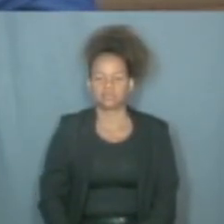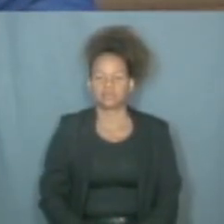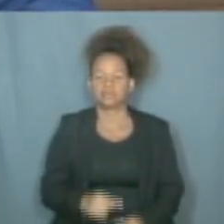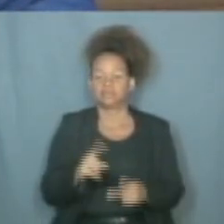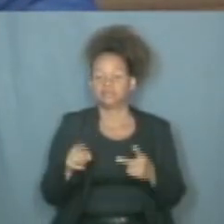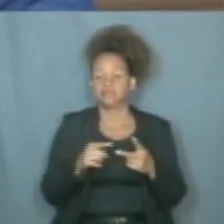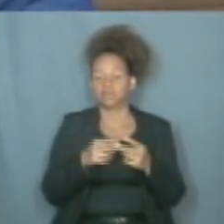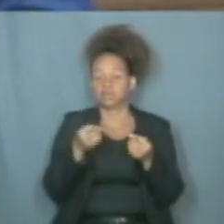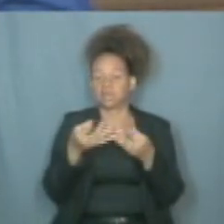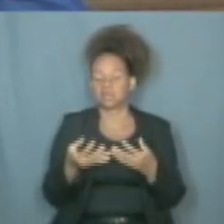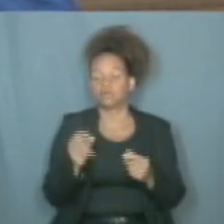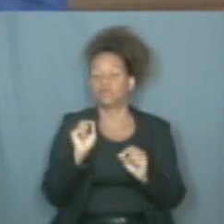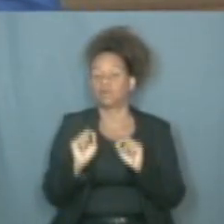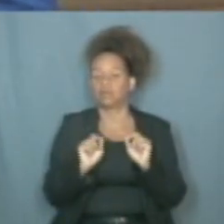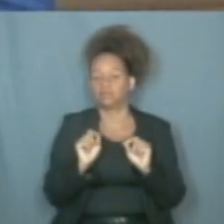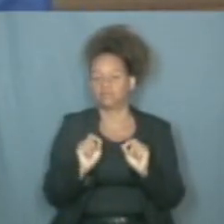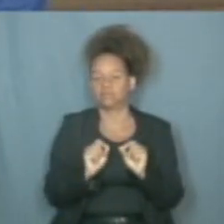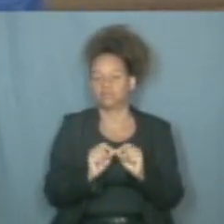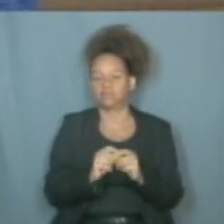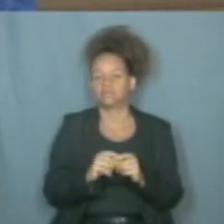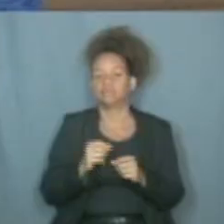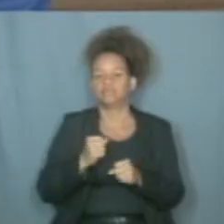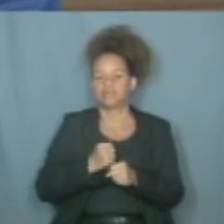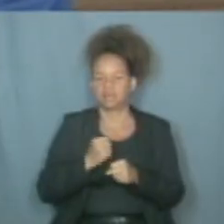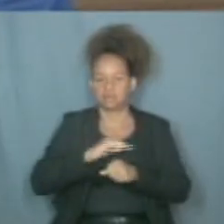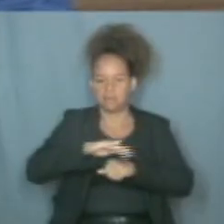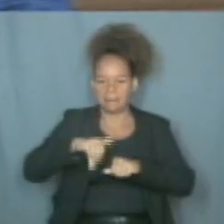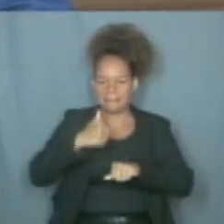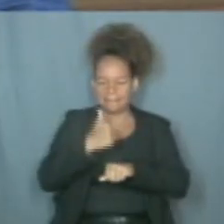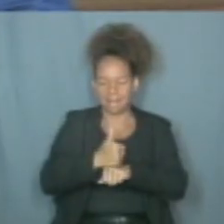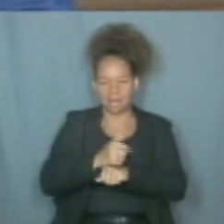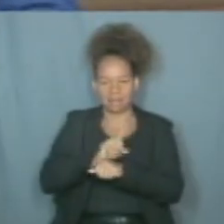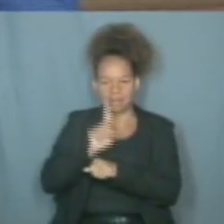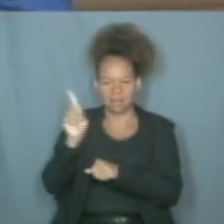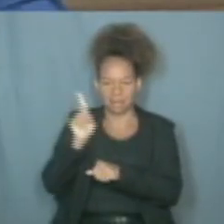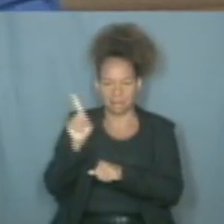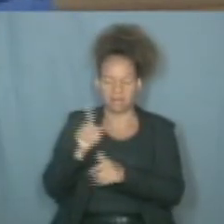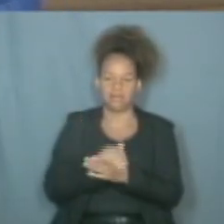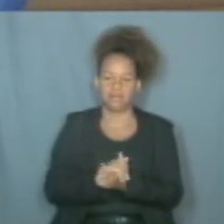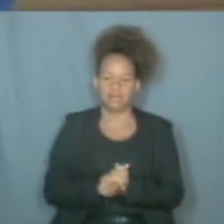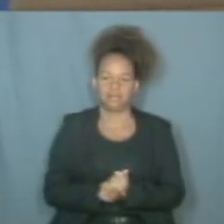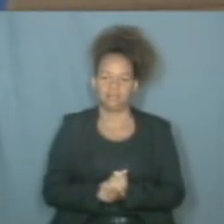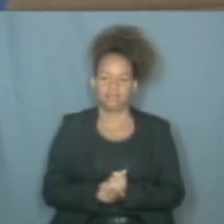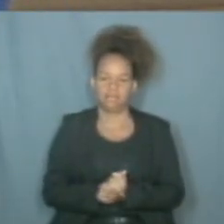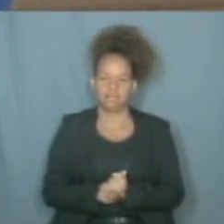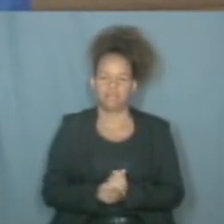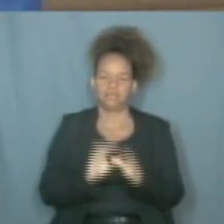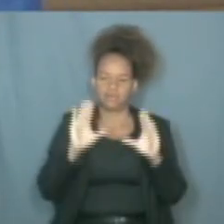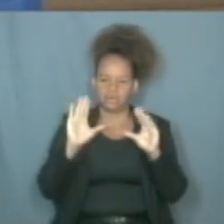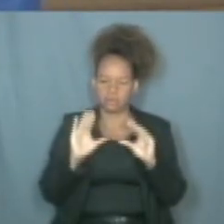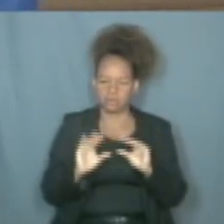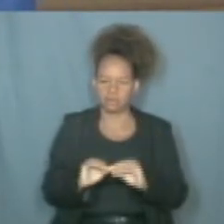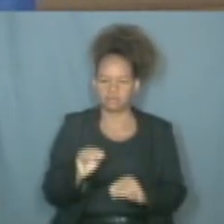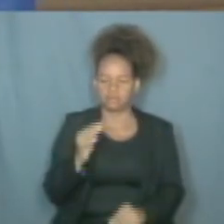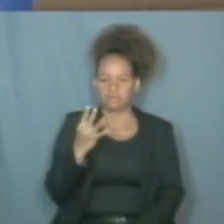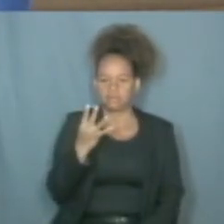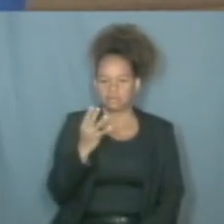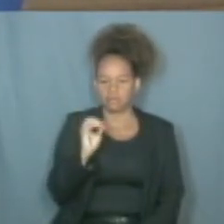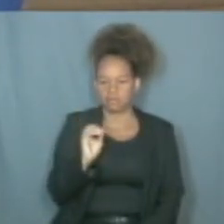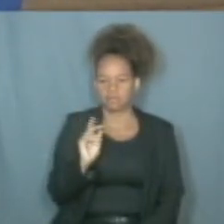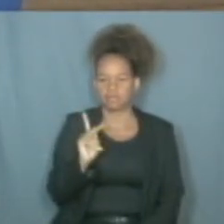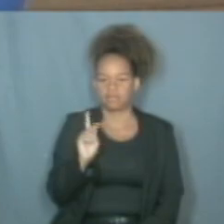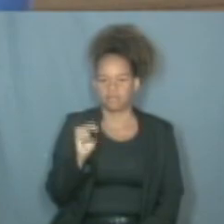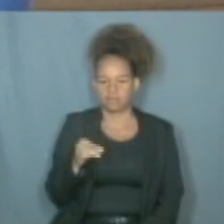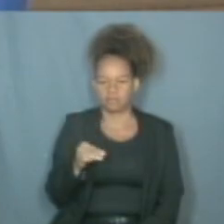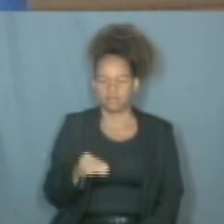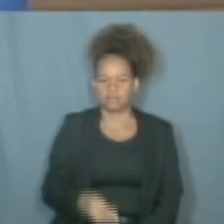outra justificativa foi o quê? Está sendo construído um parque naquele local, e por conta disso, vamos abaixar para 40 km por